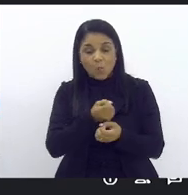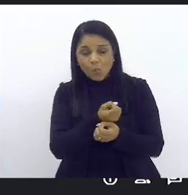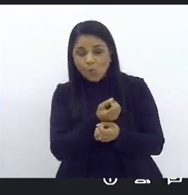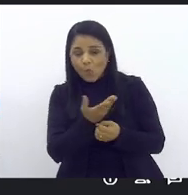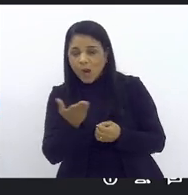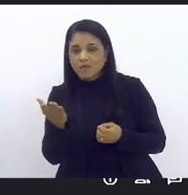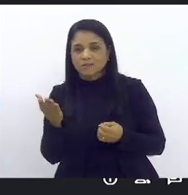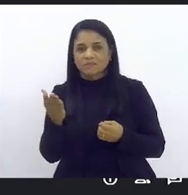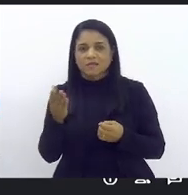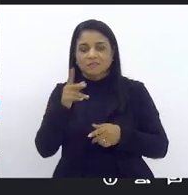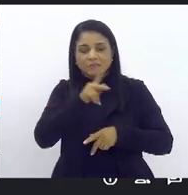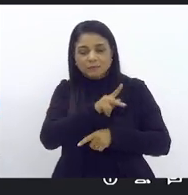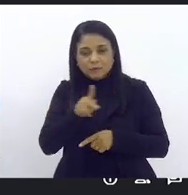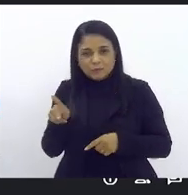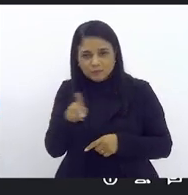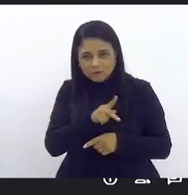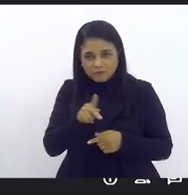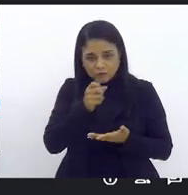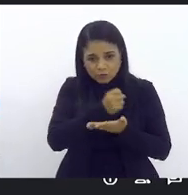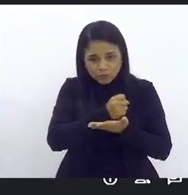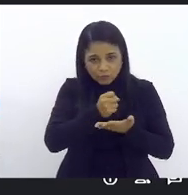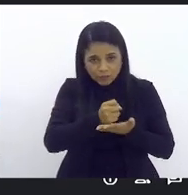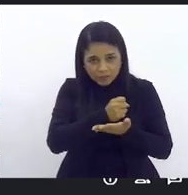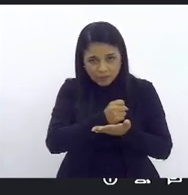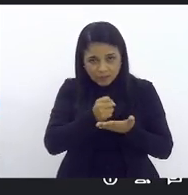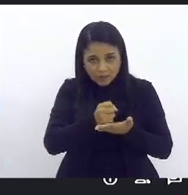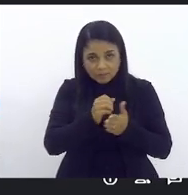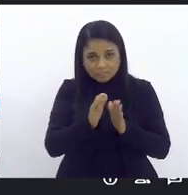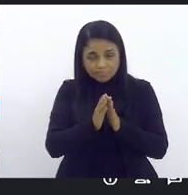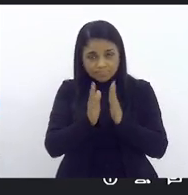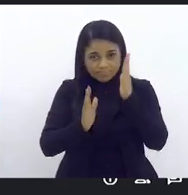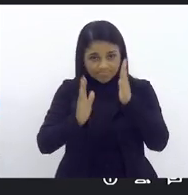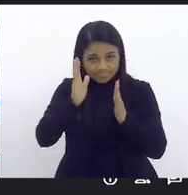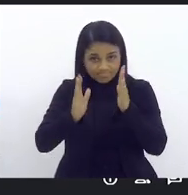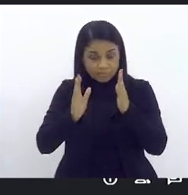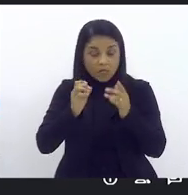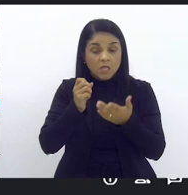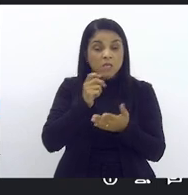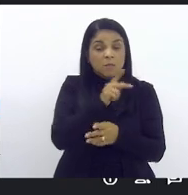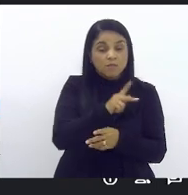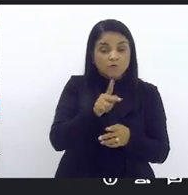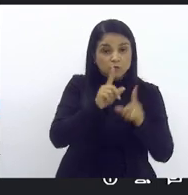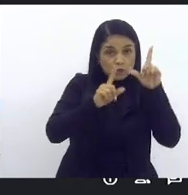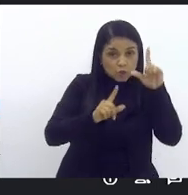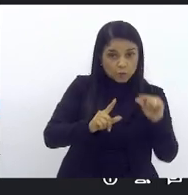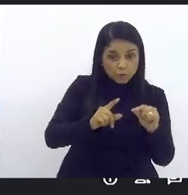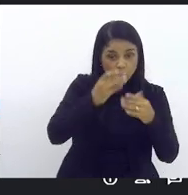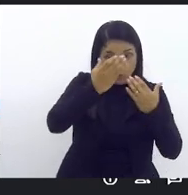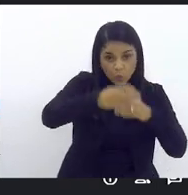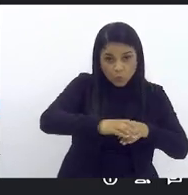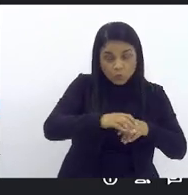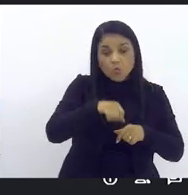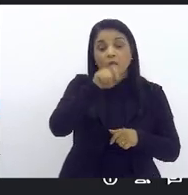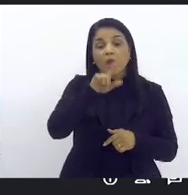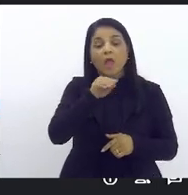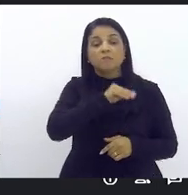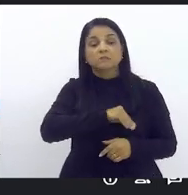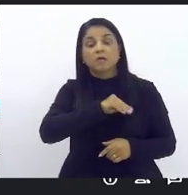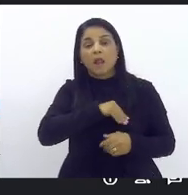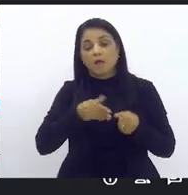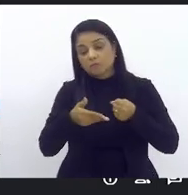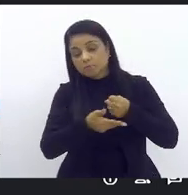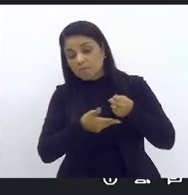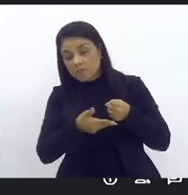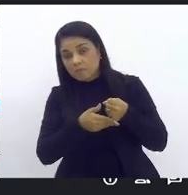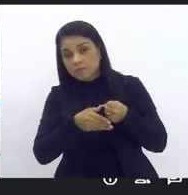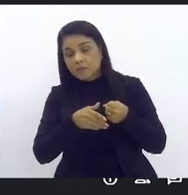de professores efetivos está diminuindo, quem que vai receber o piso salarial, né? A categoria fica